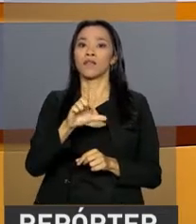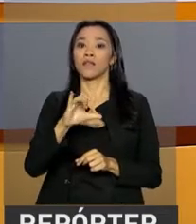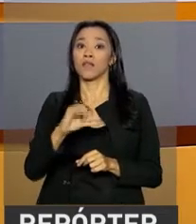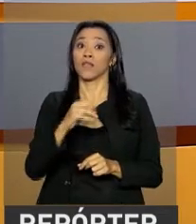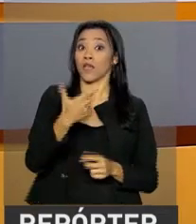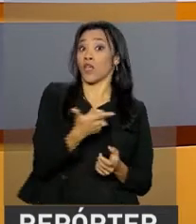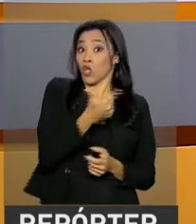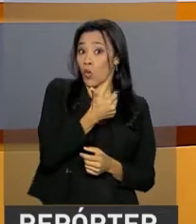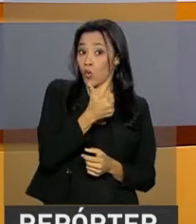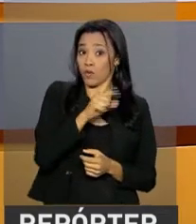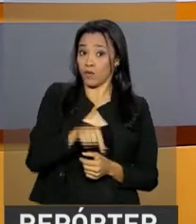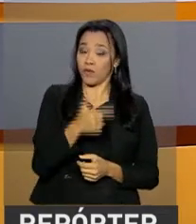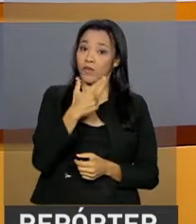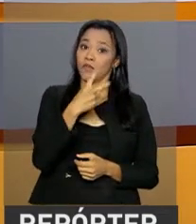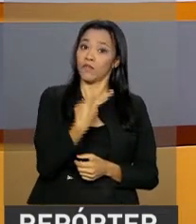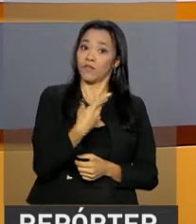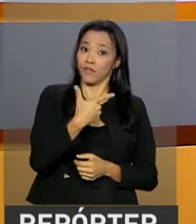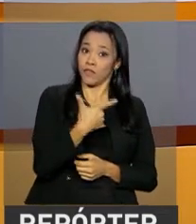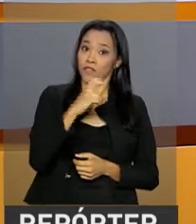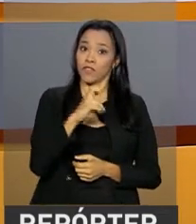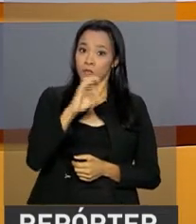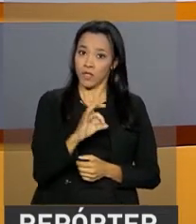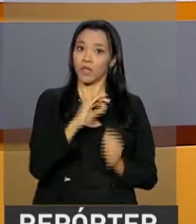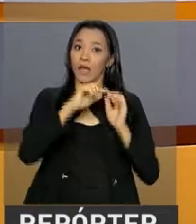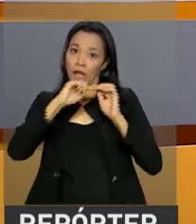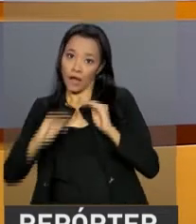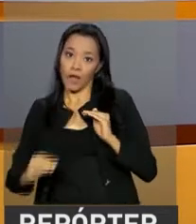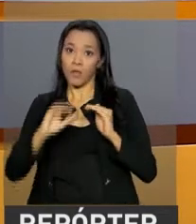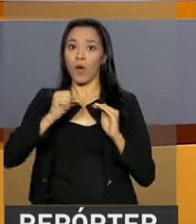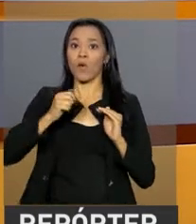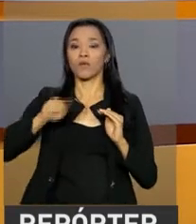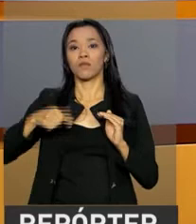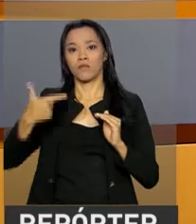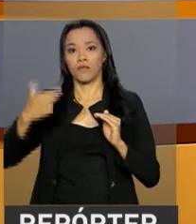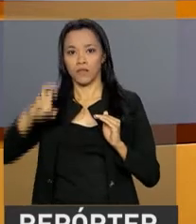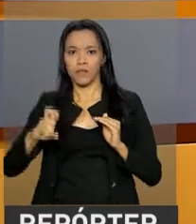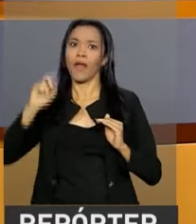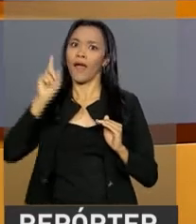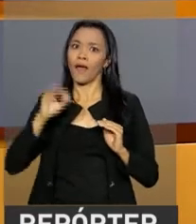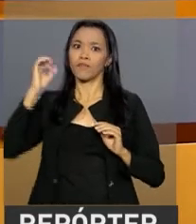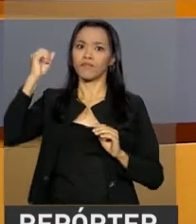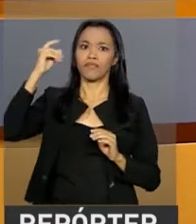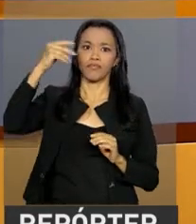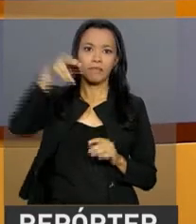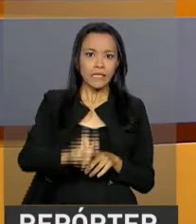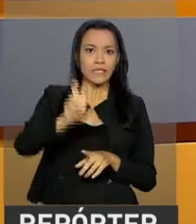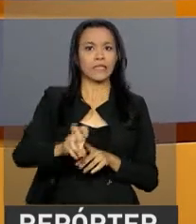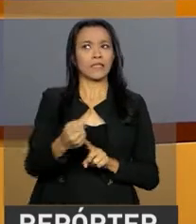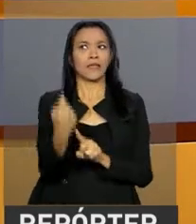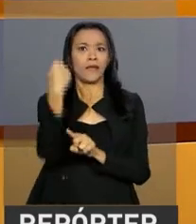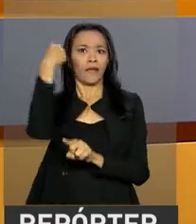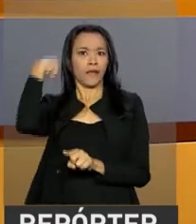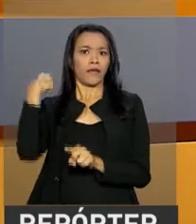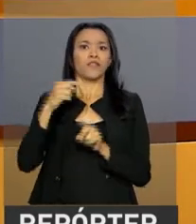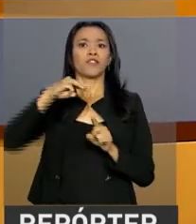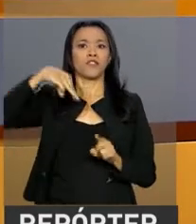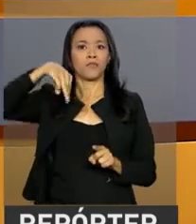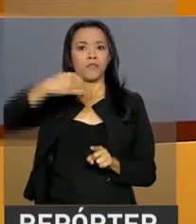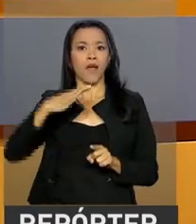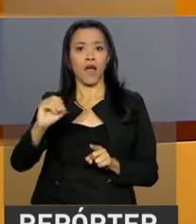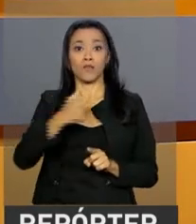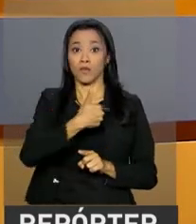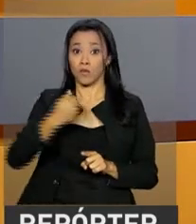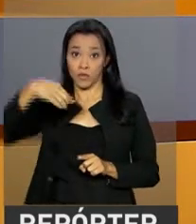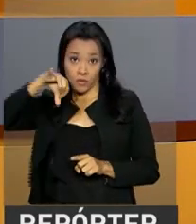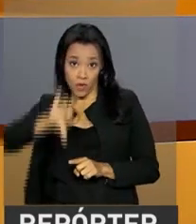para 11,25 por cento ao ano é a quinta redução seguida do índice desde março de 2009 em